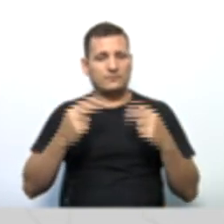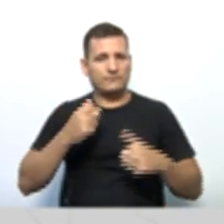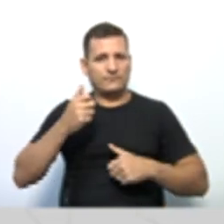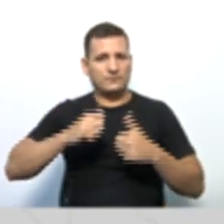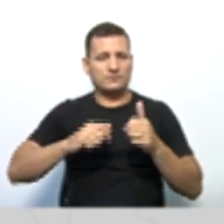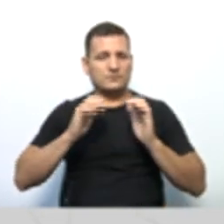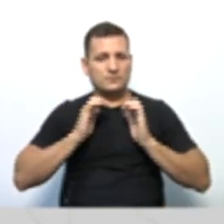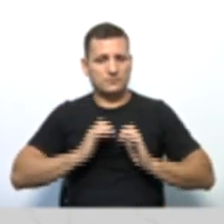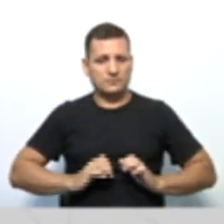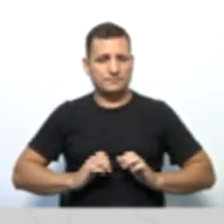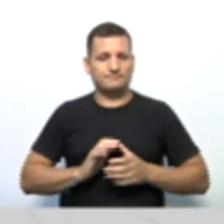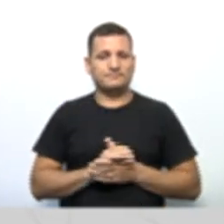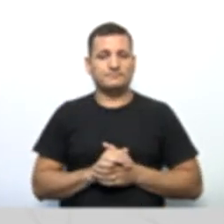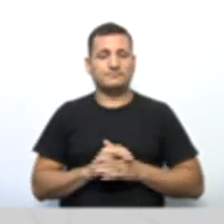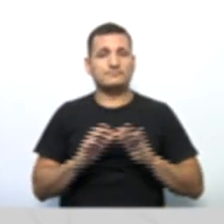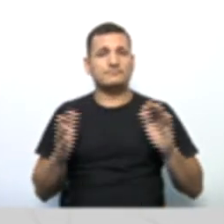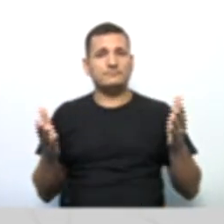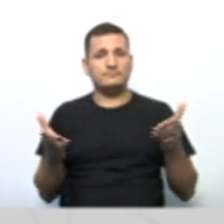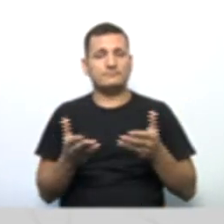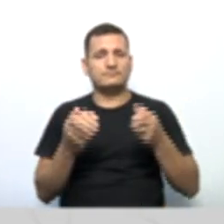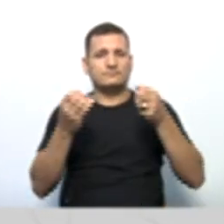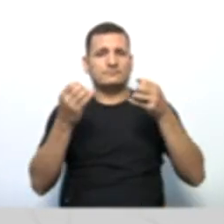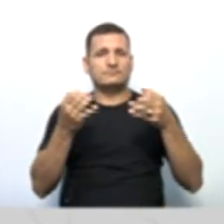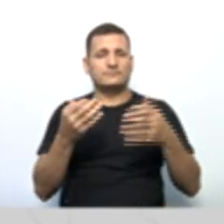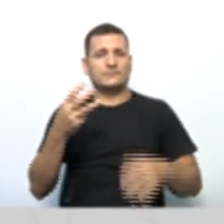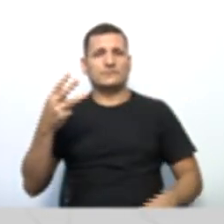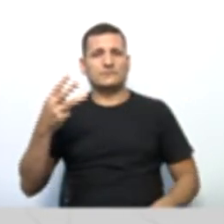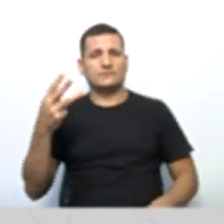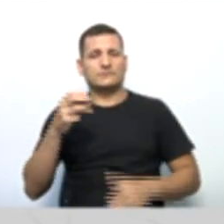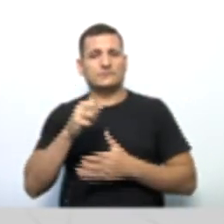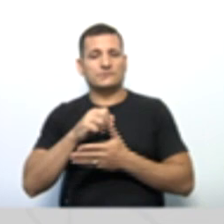passada. E agora nós vamos explicar a terceira atividade